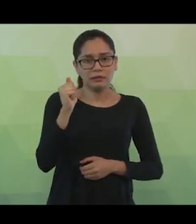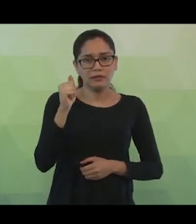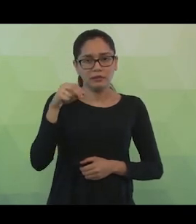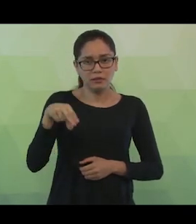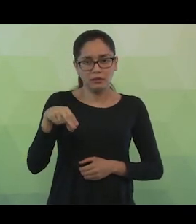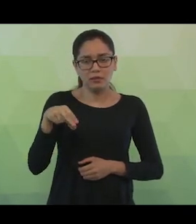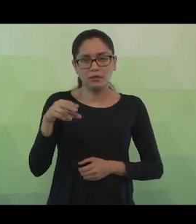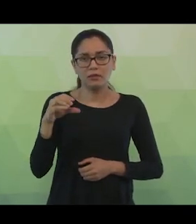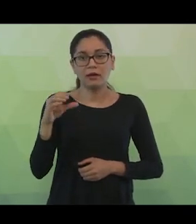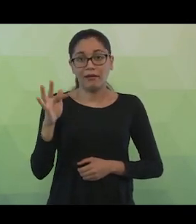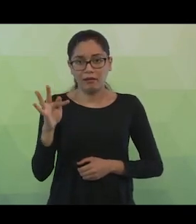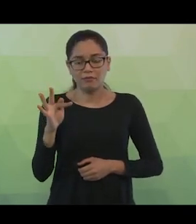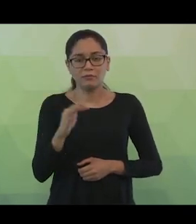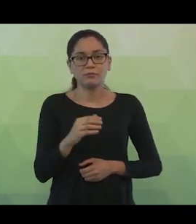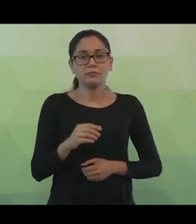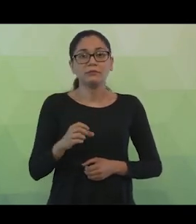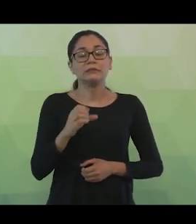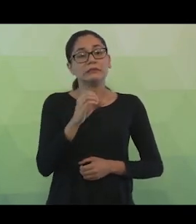abre parênteses,